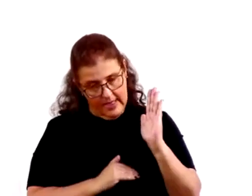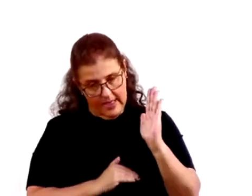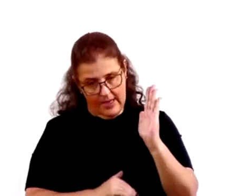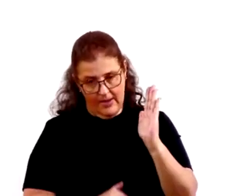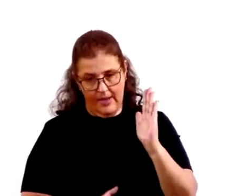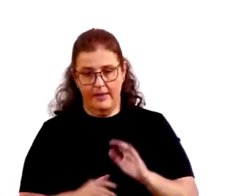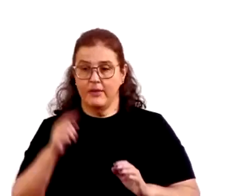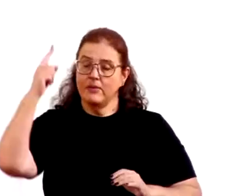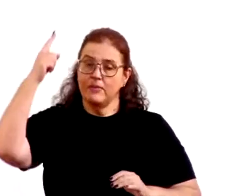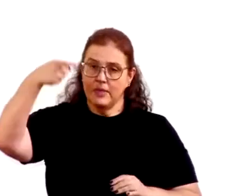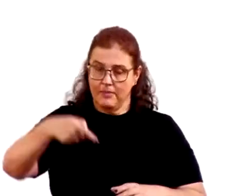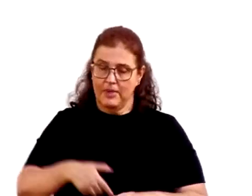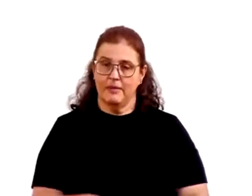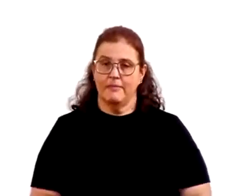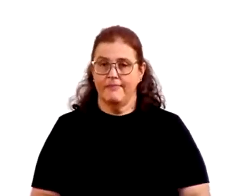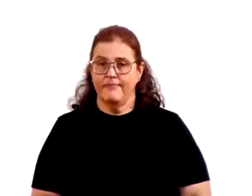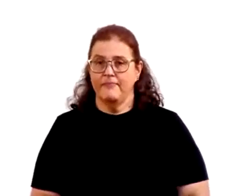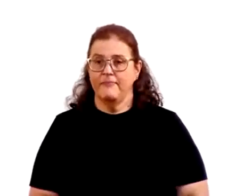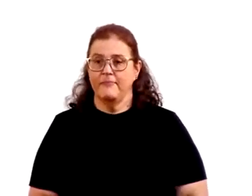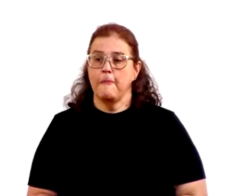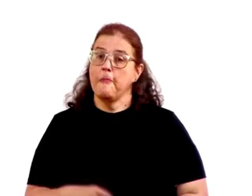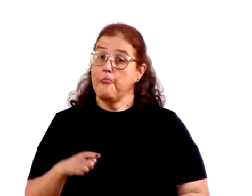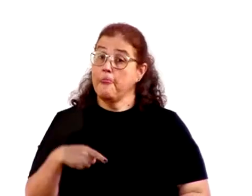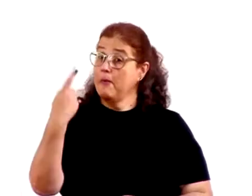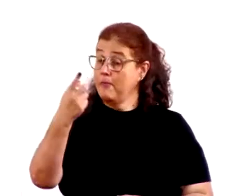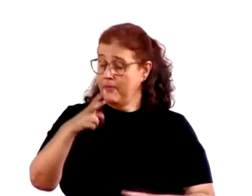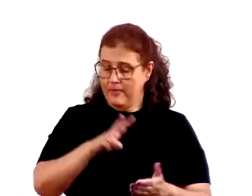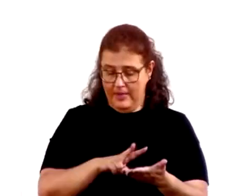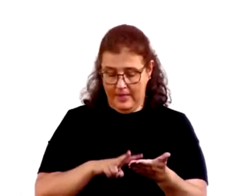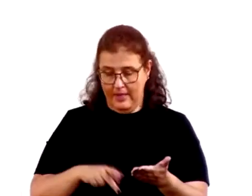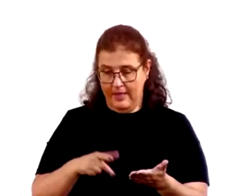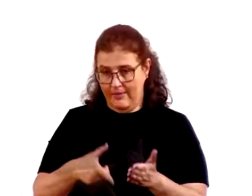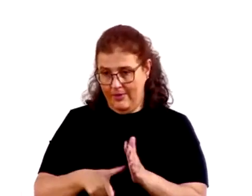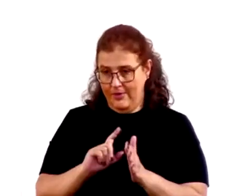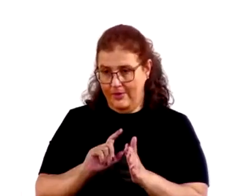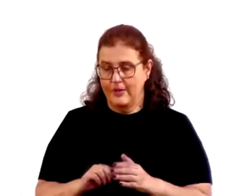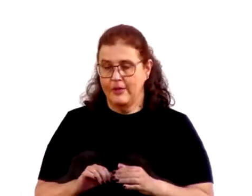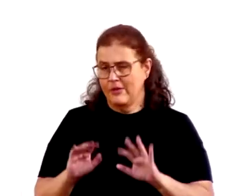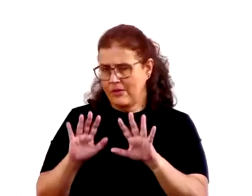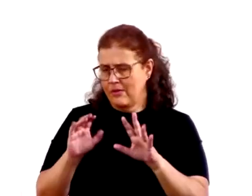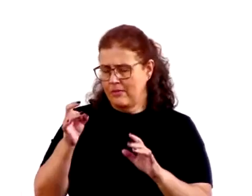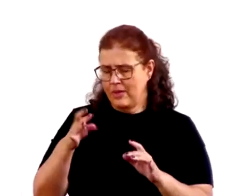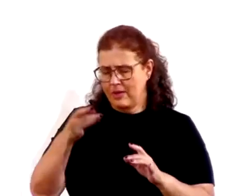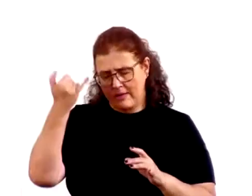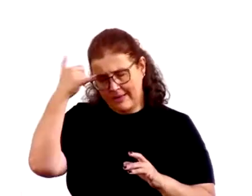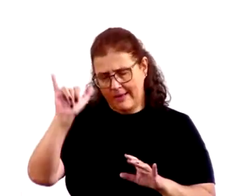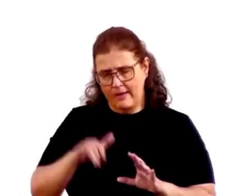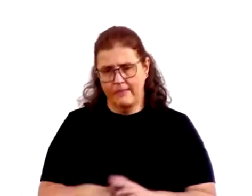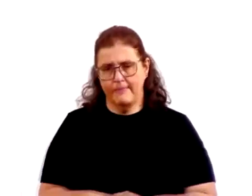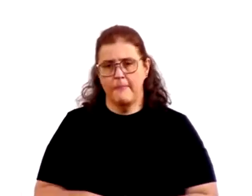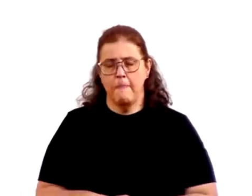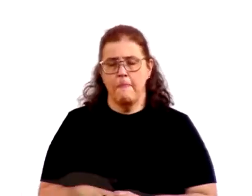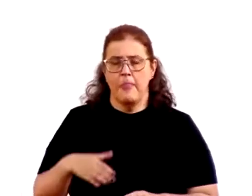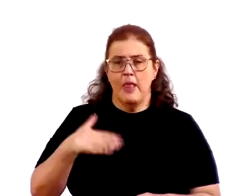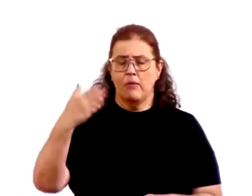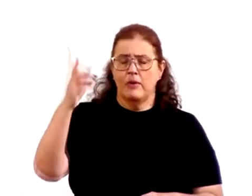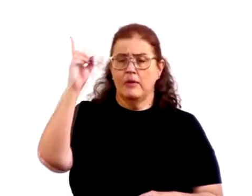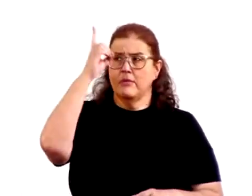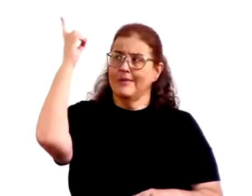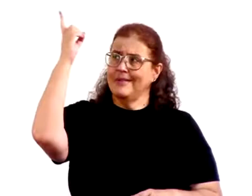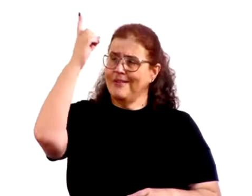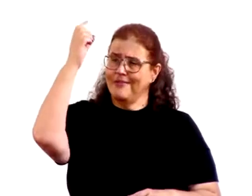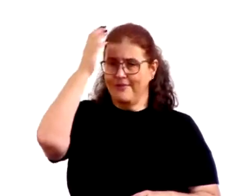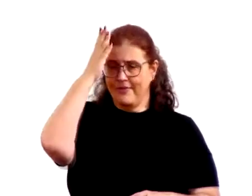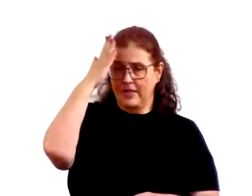ordenanças, e como nós já lemos antes, eu vou só passar aqui uma ideia. Quando o rei Davi, quando o rei Salomão,